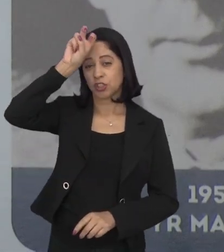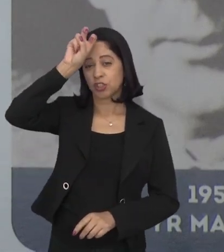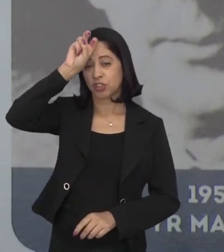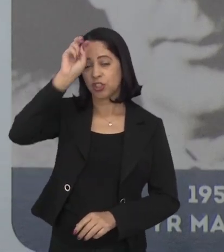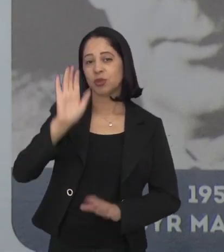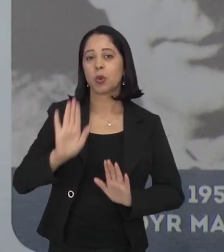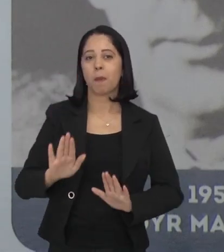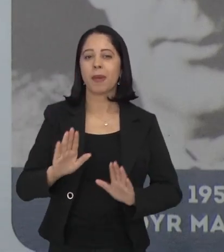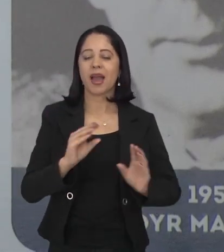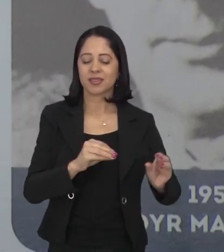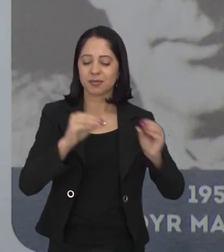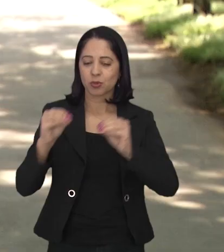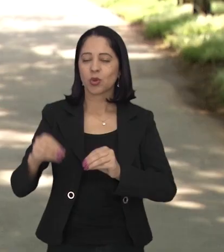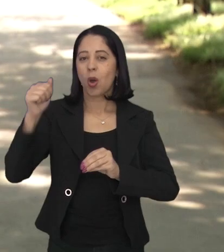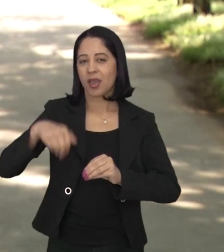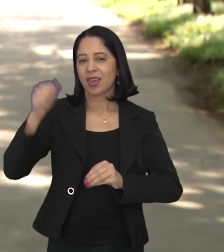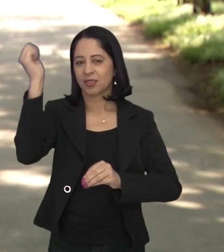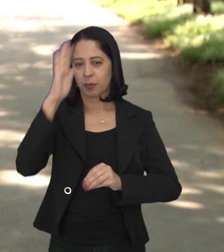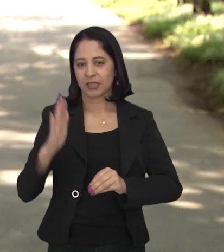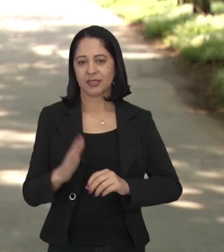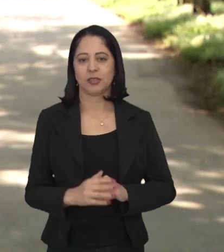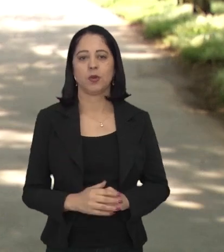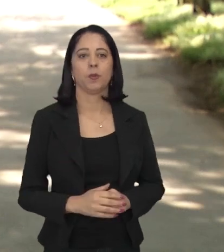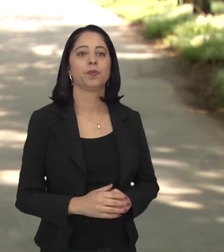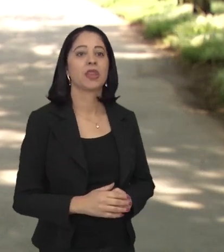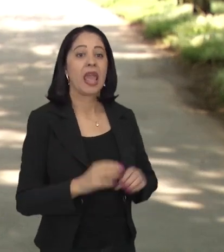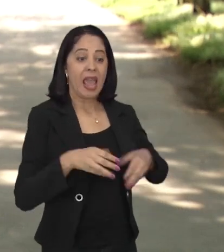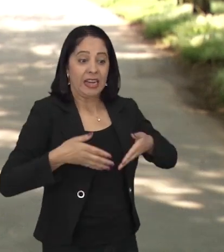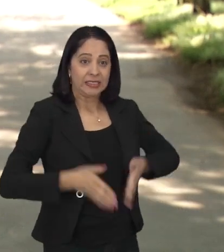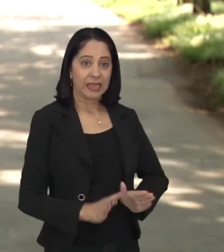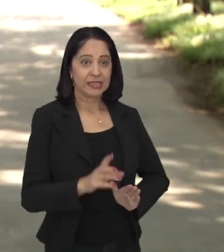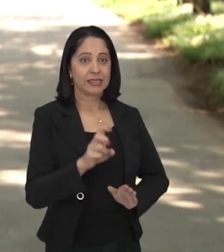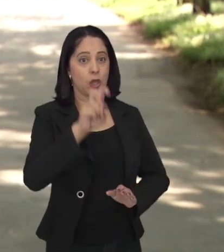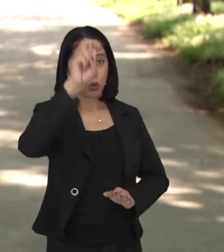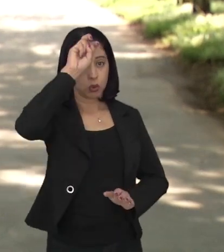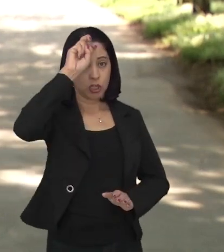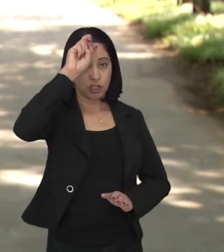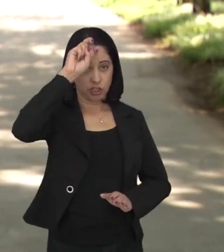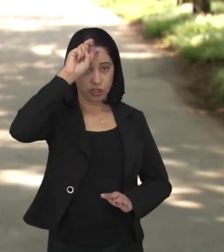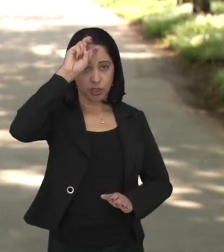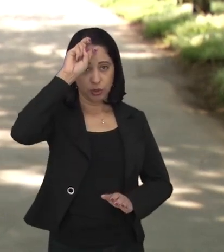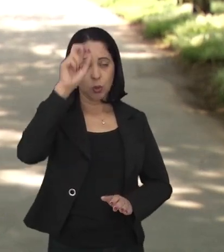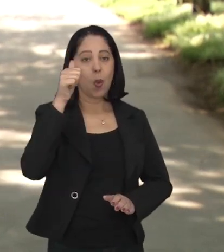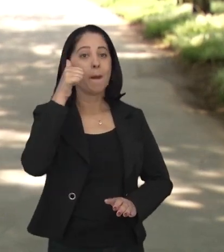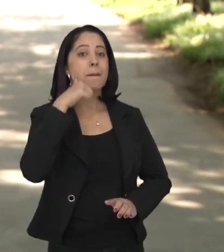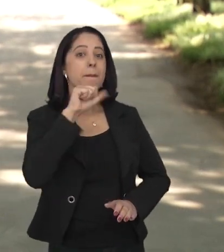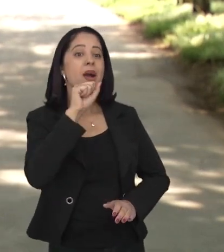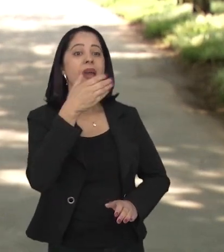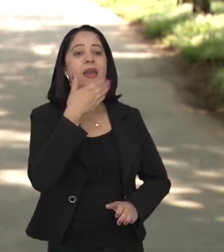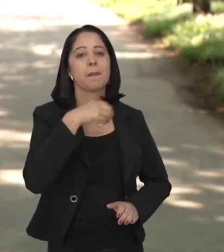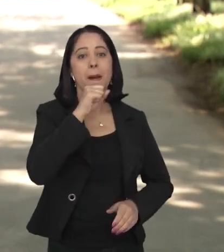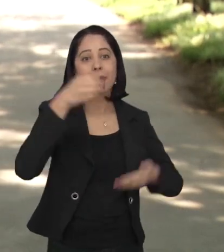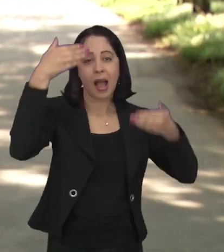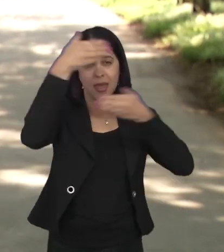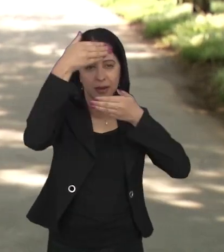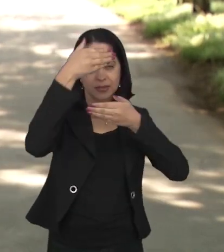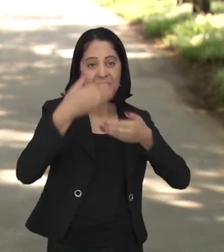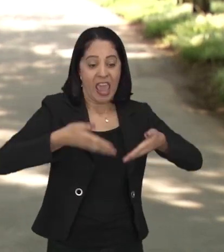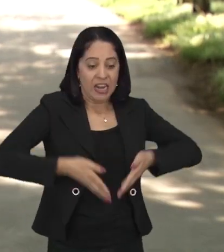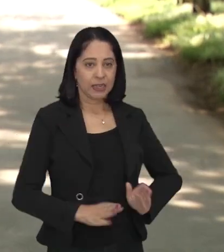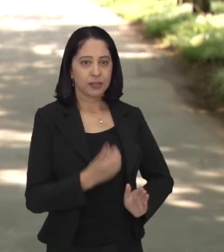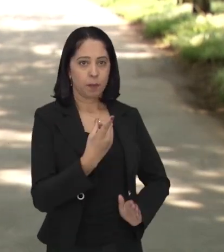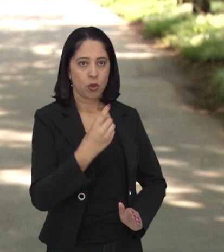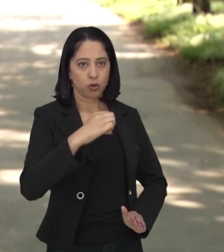criou raízes no Brasil. Ele nasceu no Egito, filho de imigrantes libaneses, nasceu em 1908